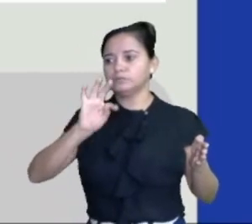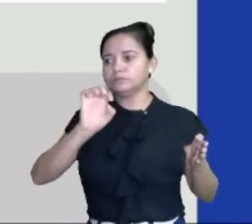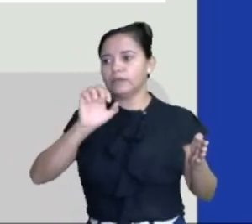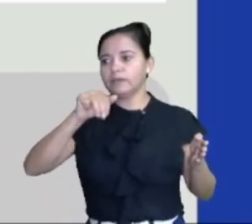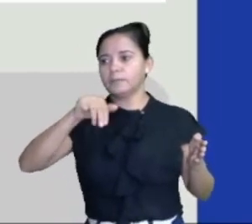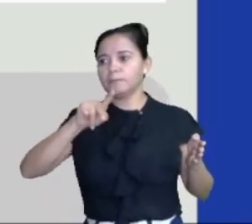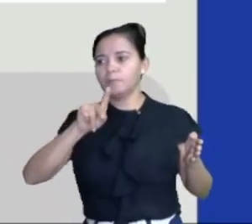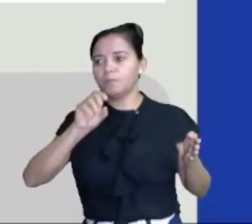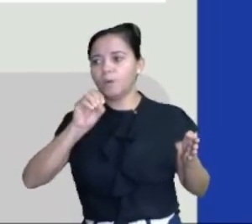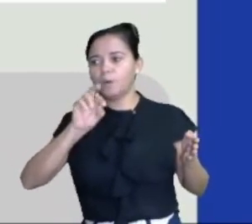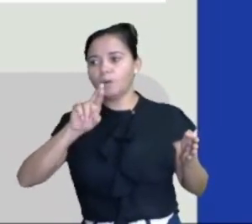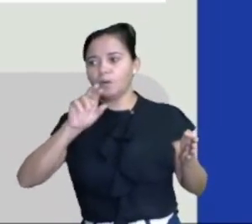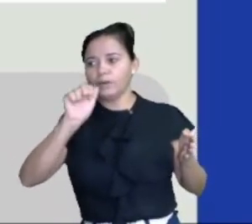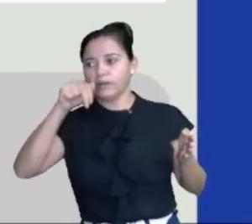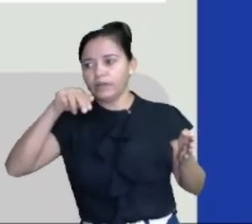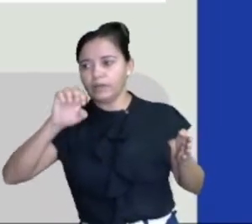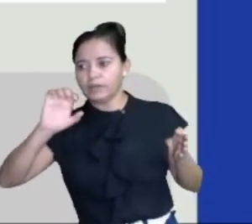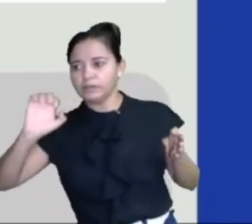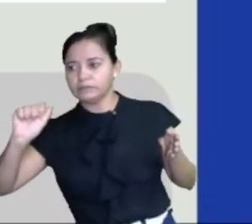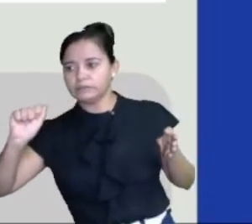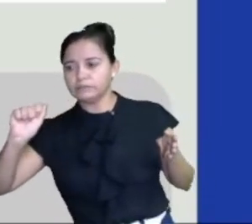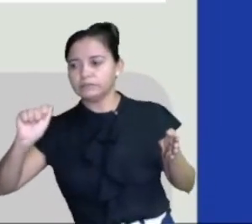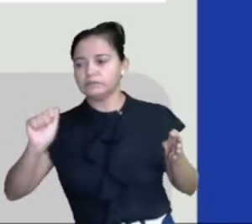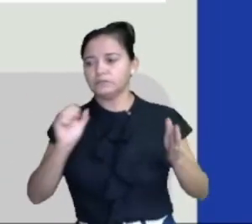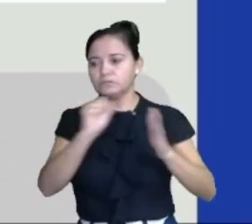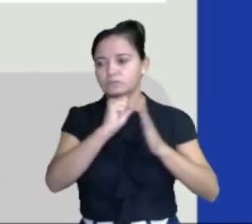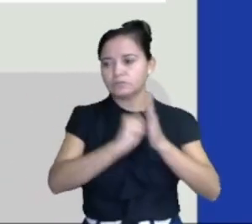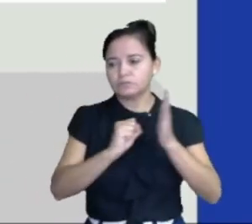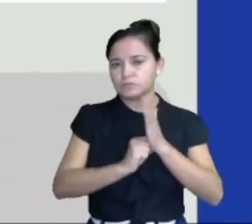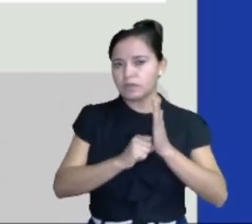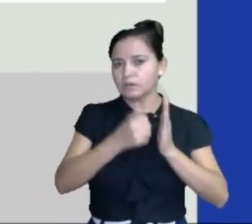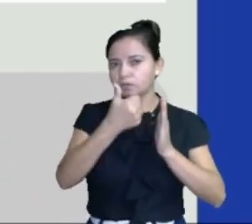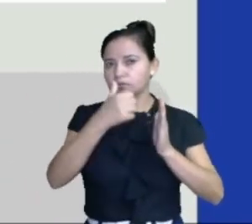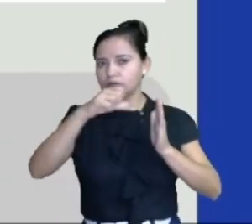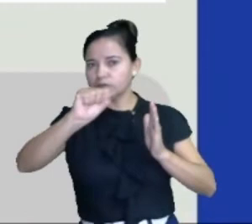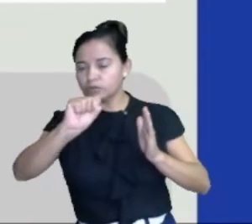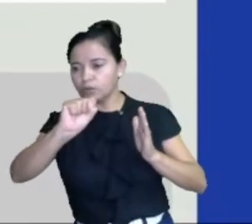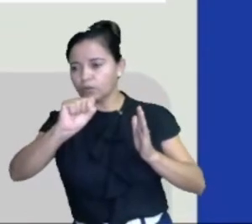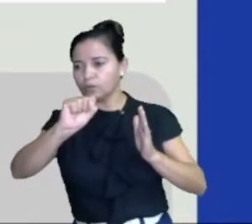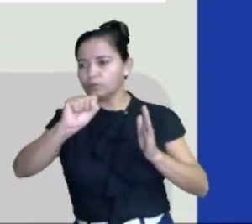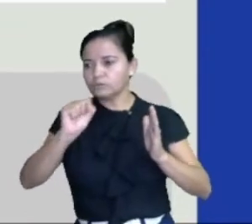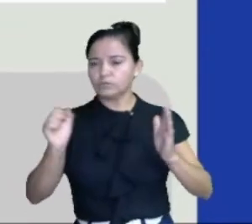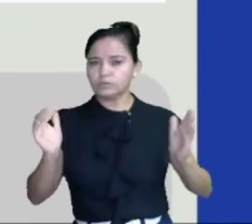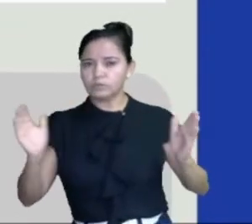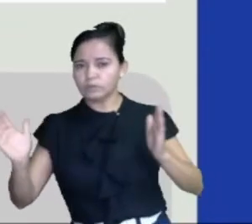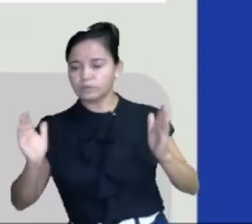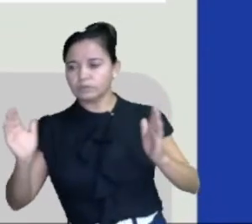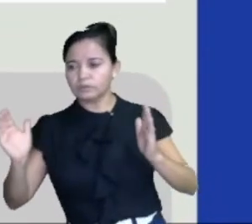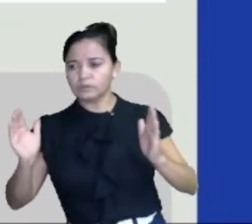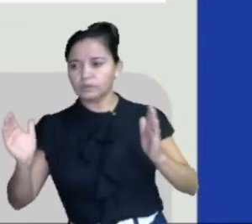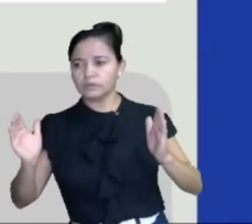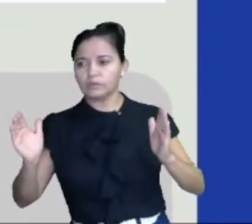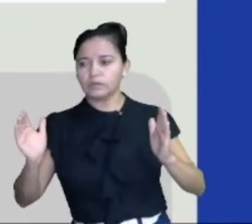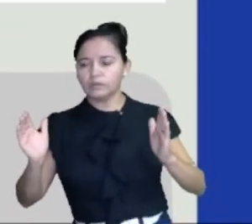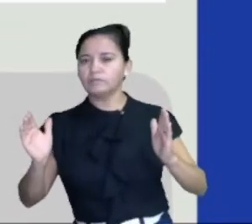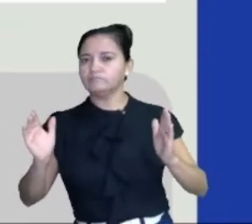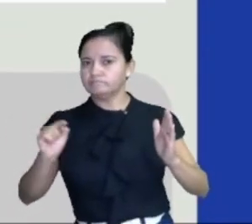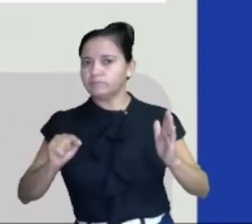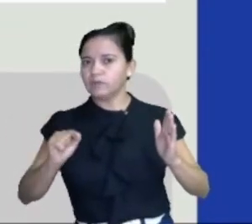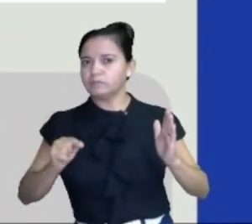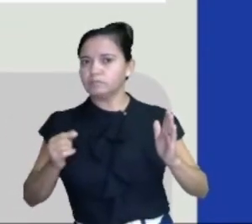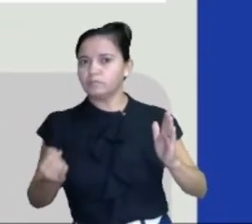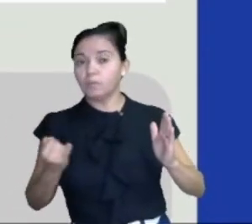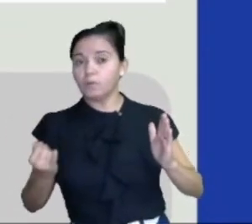E, olha, a gente está vivendo esse período, esse início da idade contemporânea, ele é